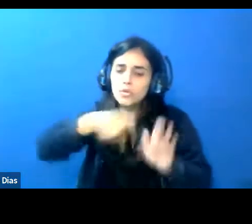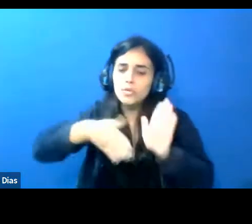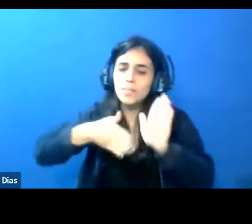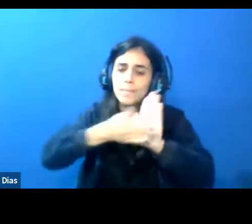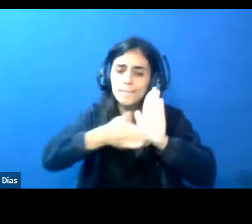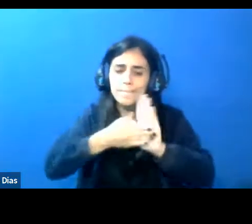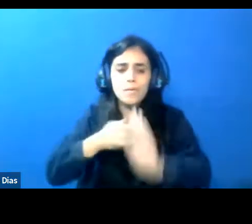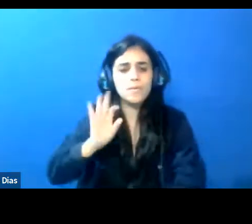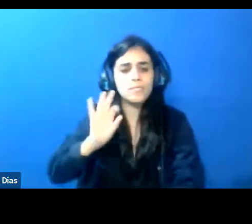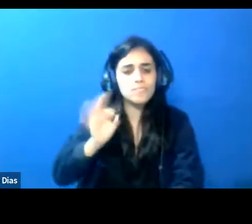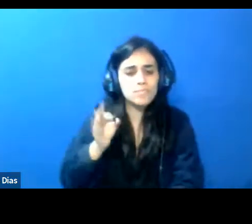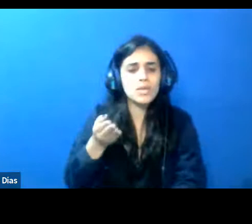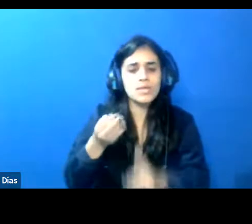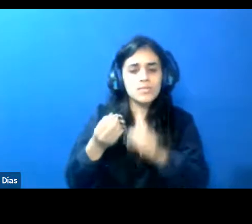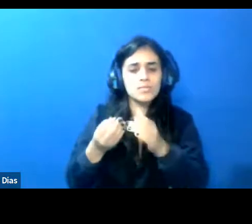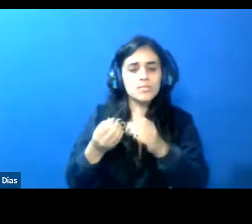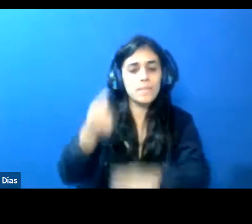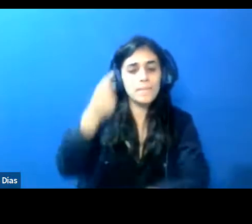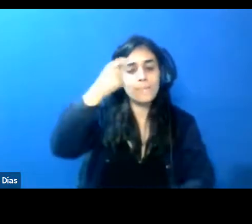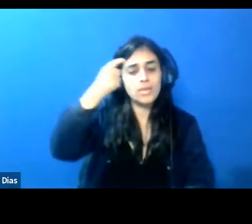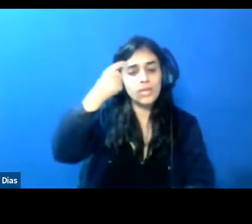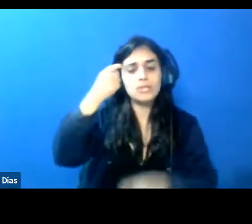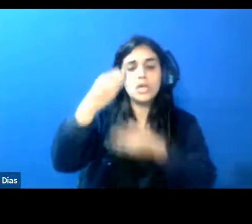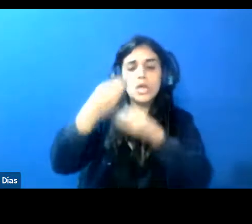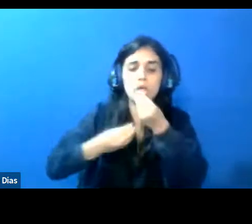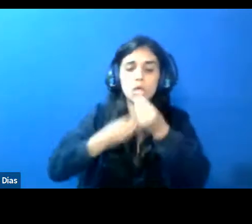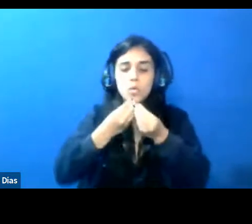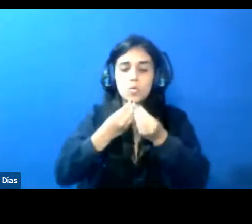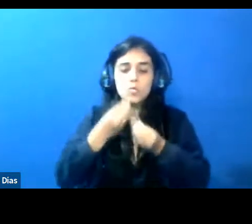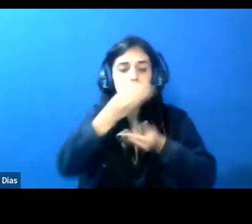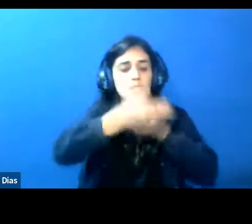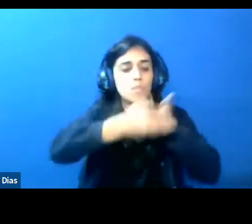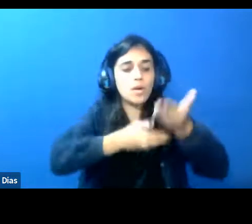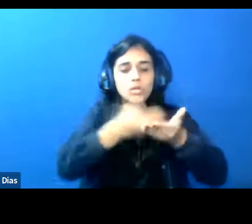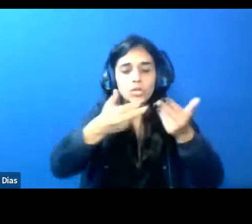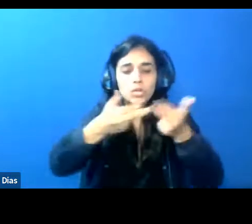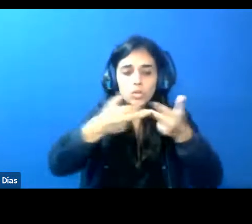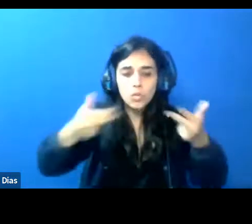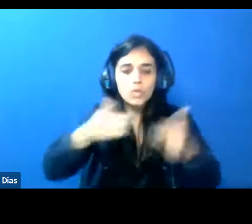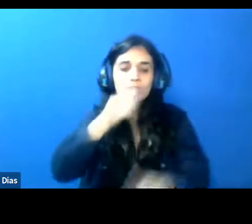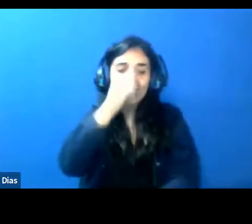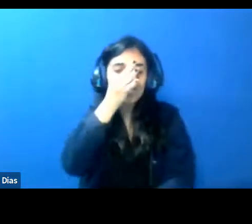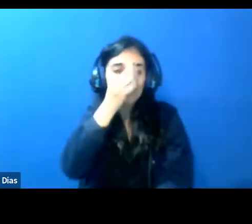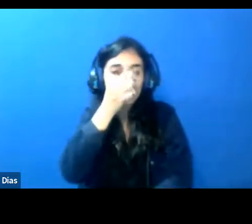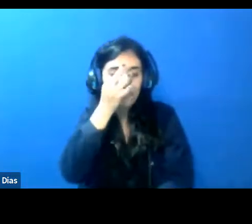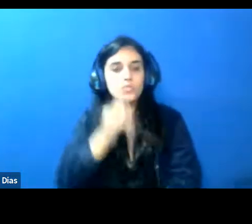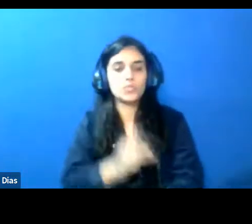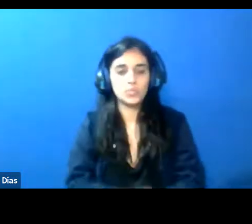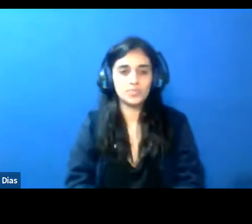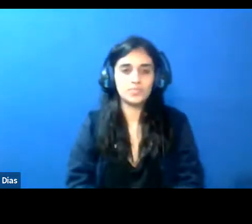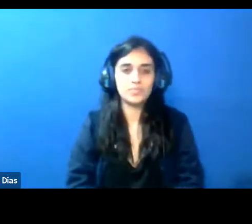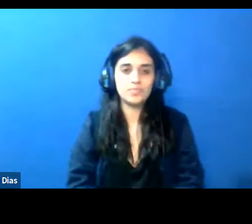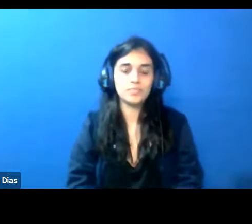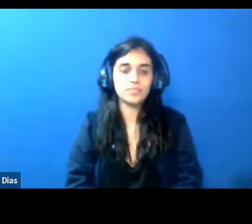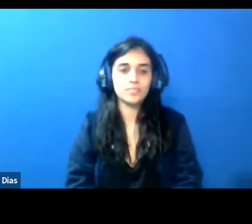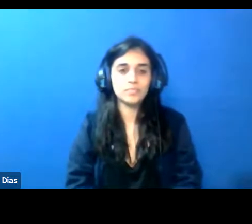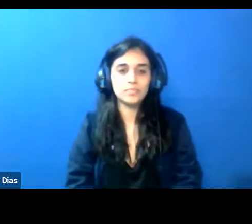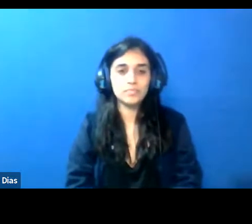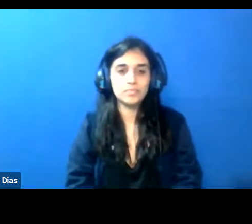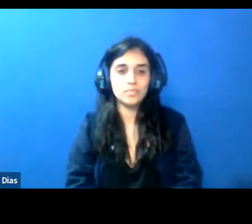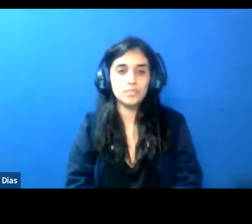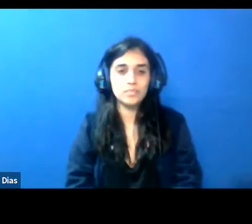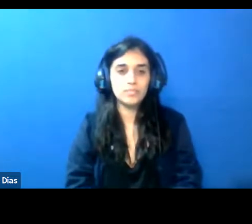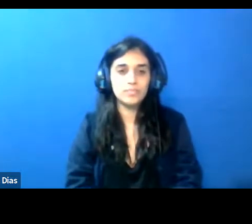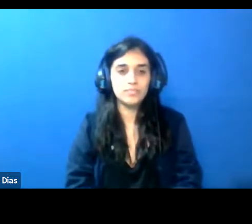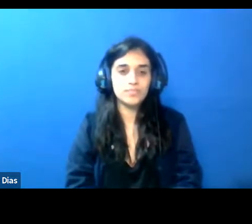E uma das coisas muito bonitas dos nossos encontros também, que a gente consegue fazer, é a questão da troca de saberes